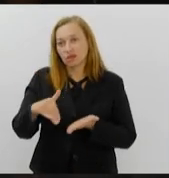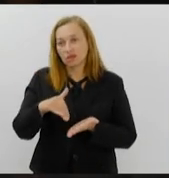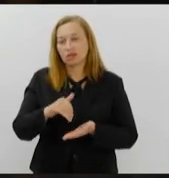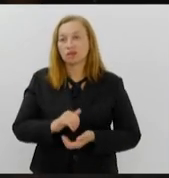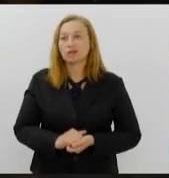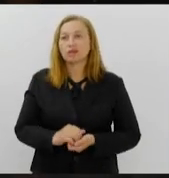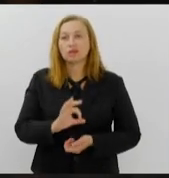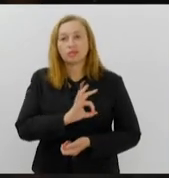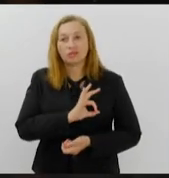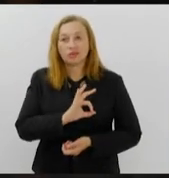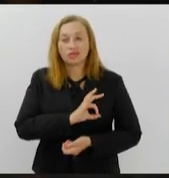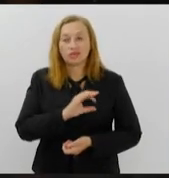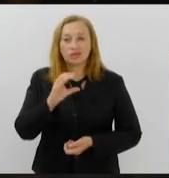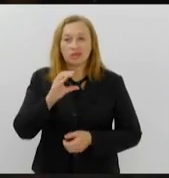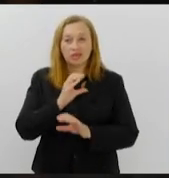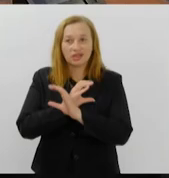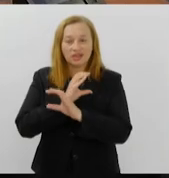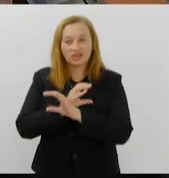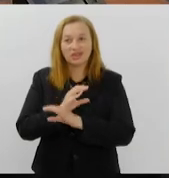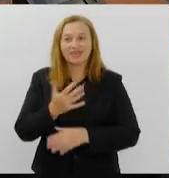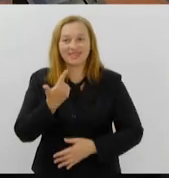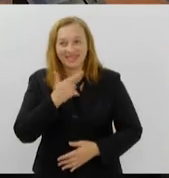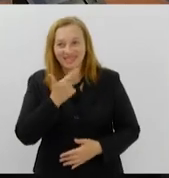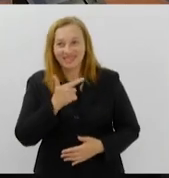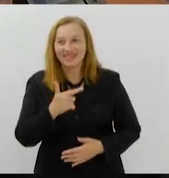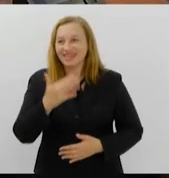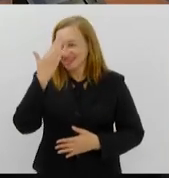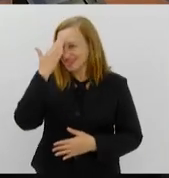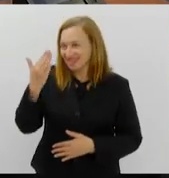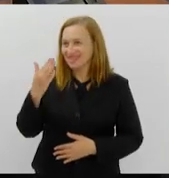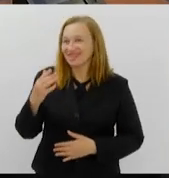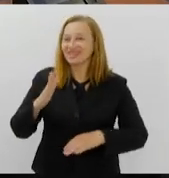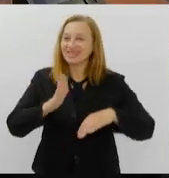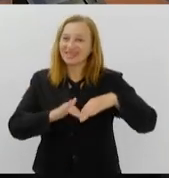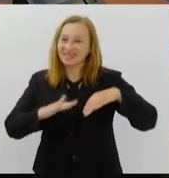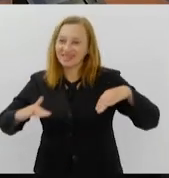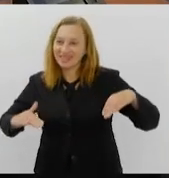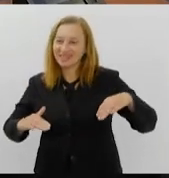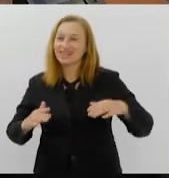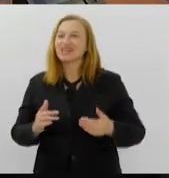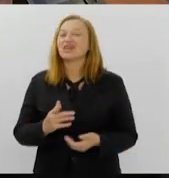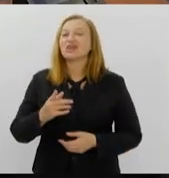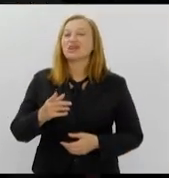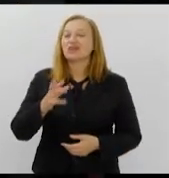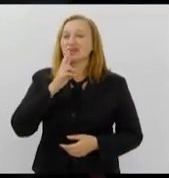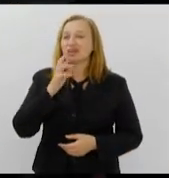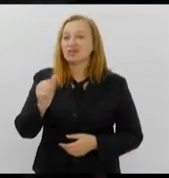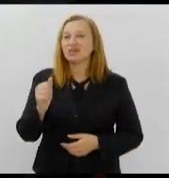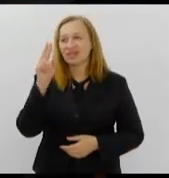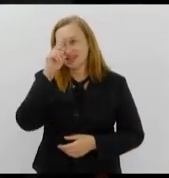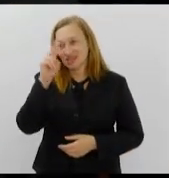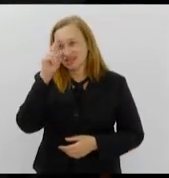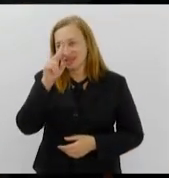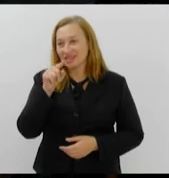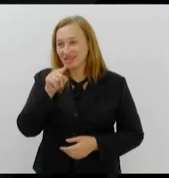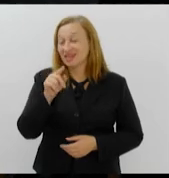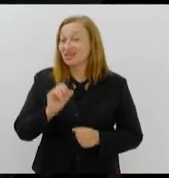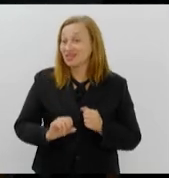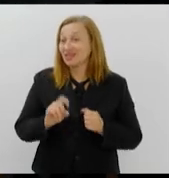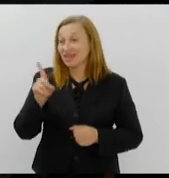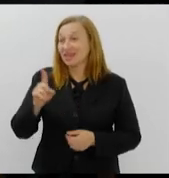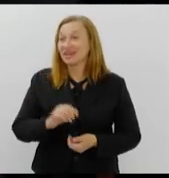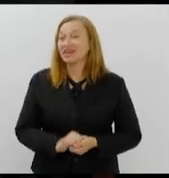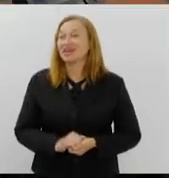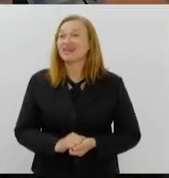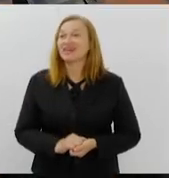da Polícia Civil. Queria agradecer até o Palácio Guanabara, o Rodrigo Morim está me lembrando pelo que ele fez. Pelo que ele fez lá. Olha